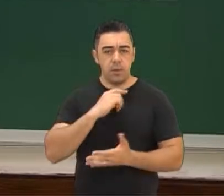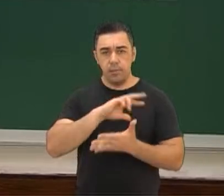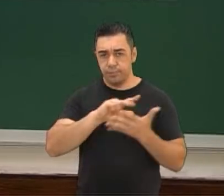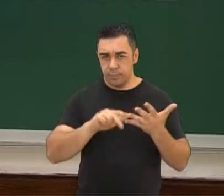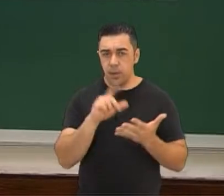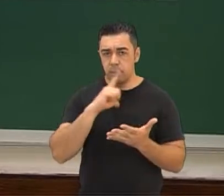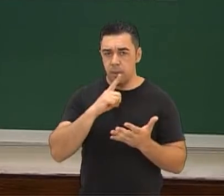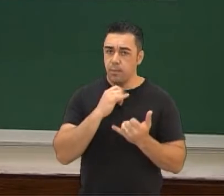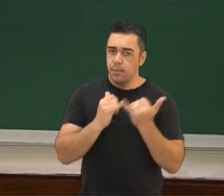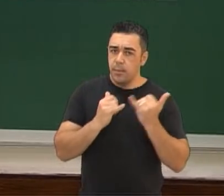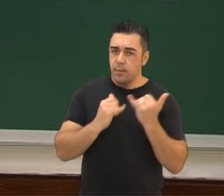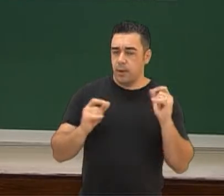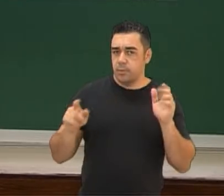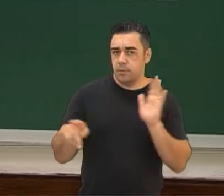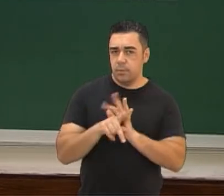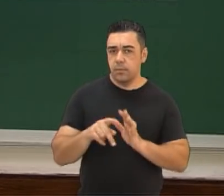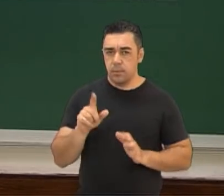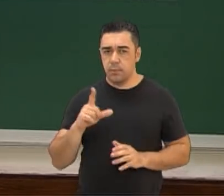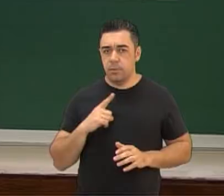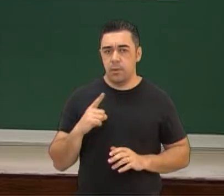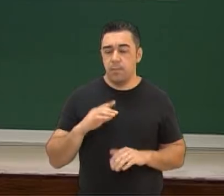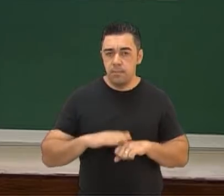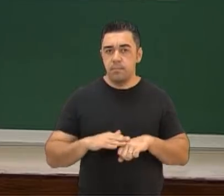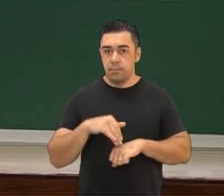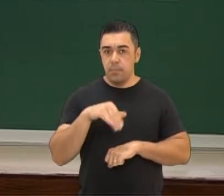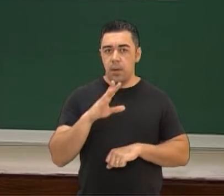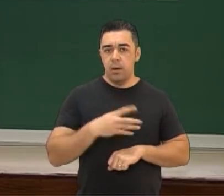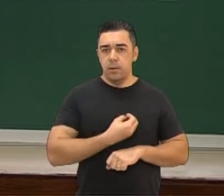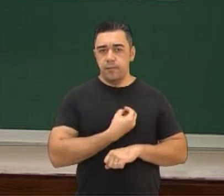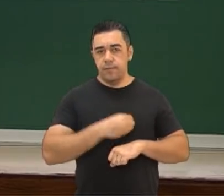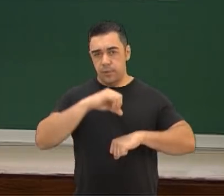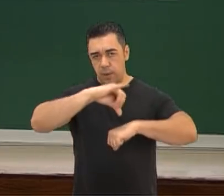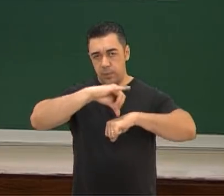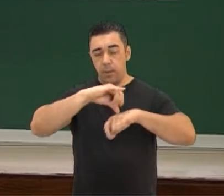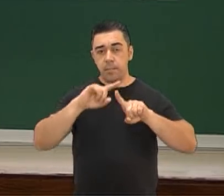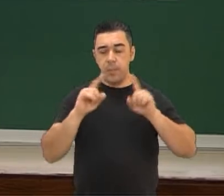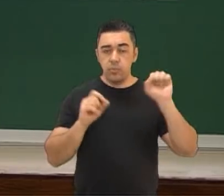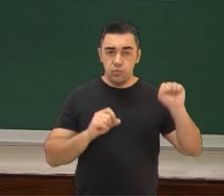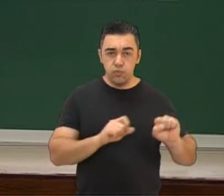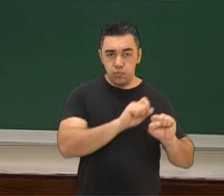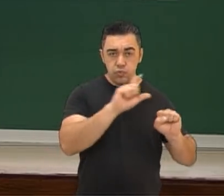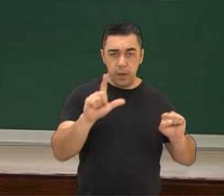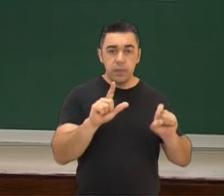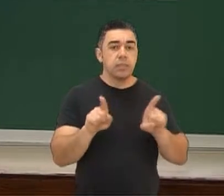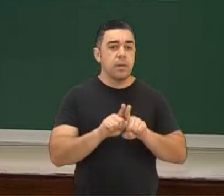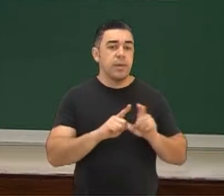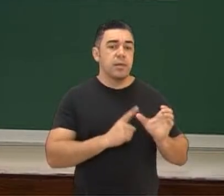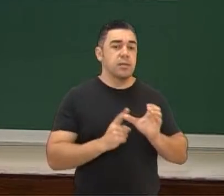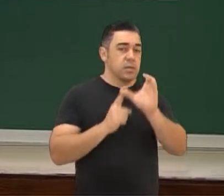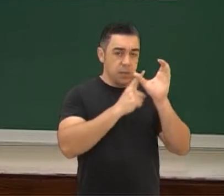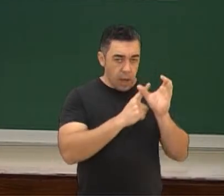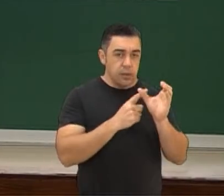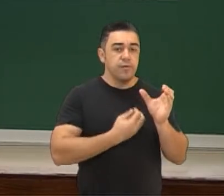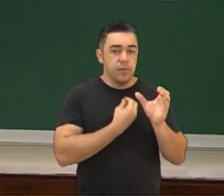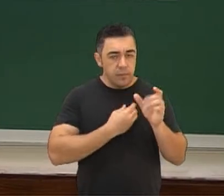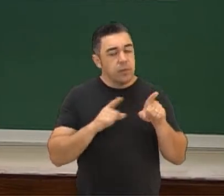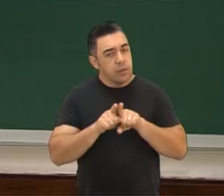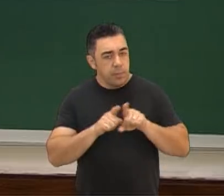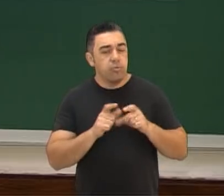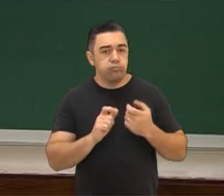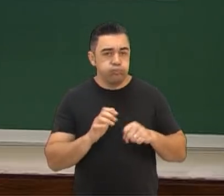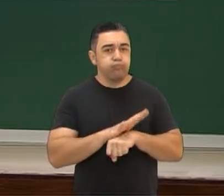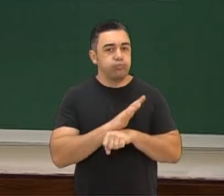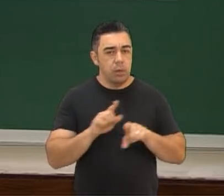uma semelhança ali é que tem mais pessoas nas capitais, mas no sul e no sudeste tem muito mais gente vivendo em outras partes do